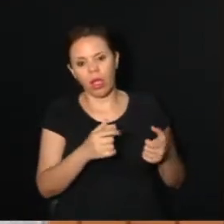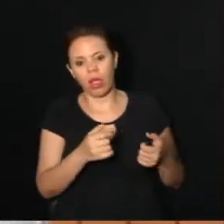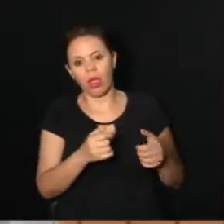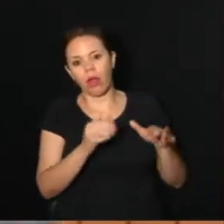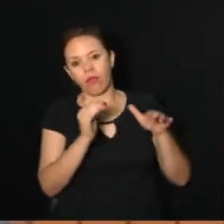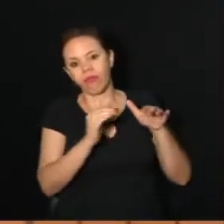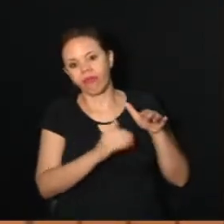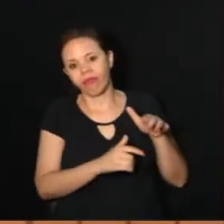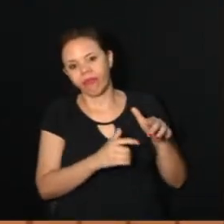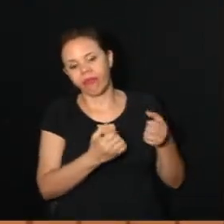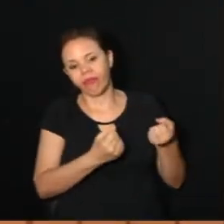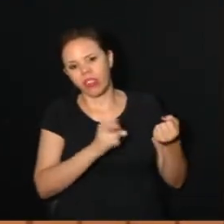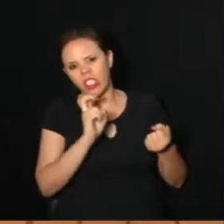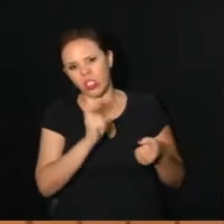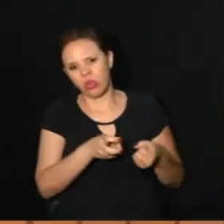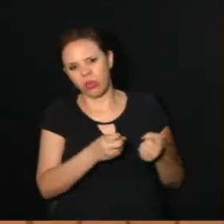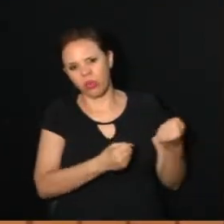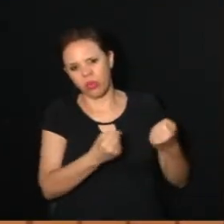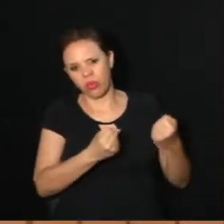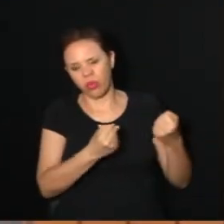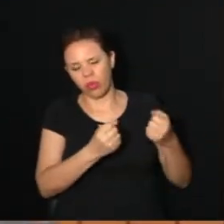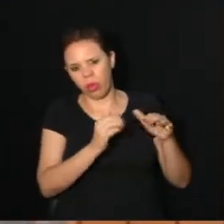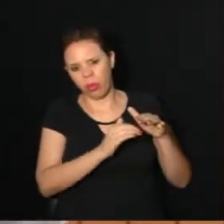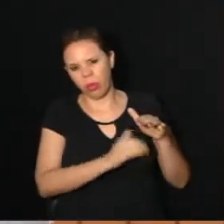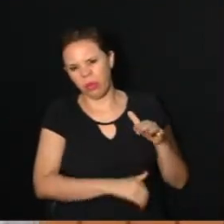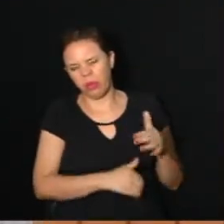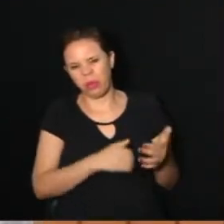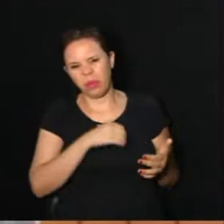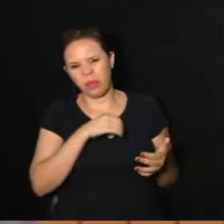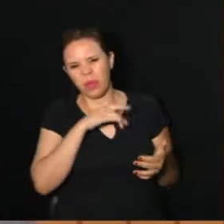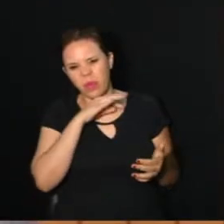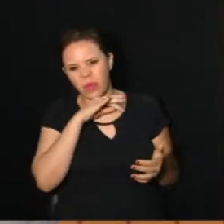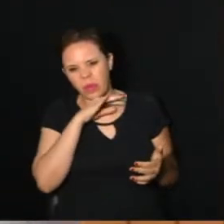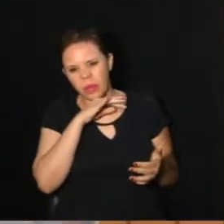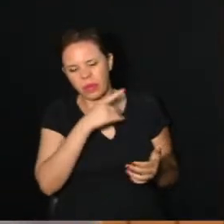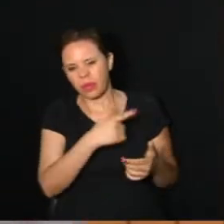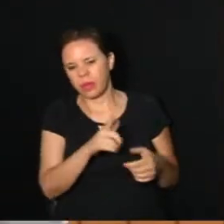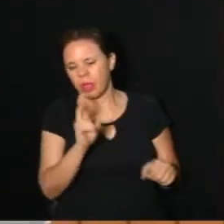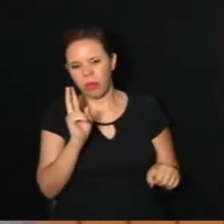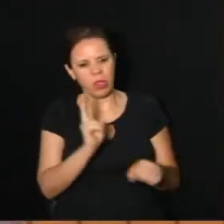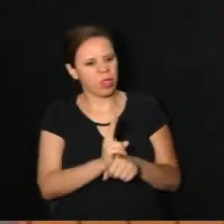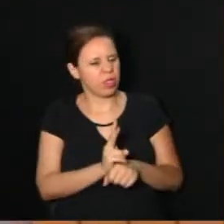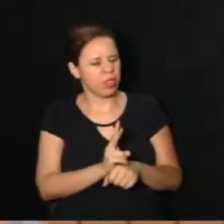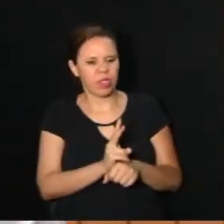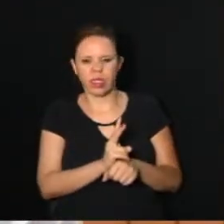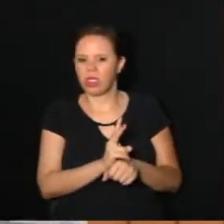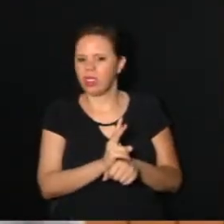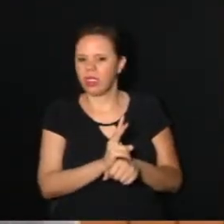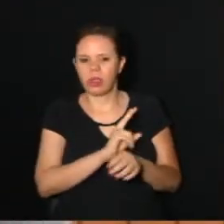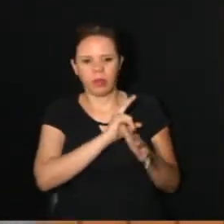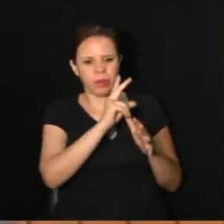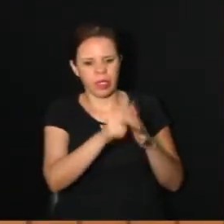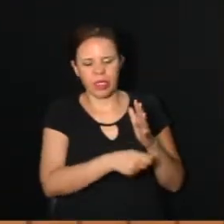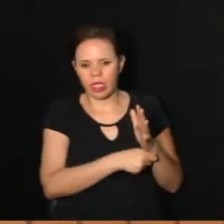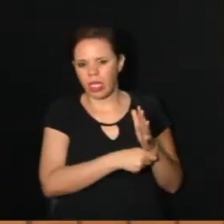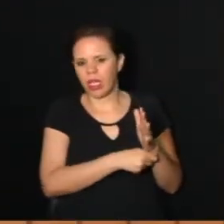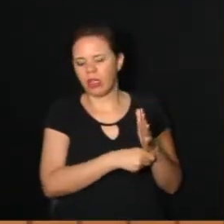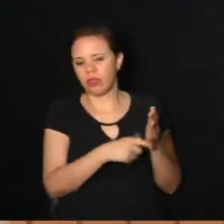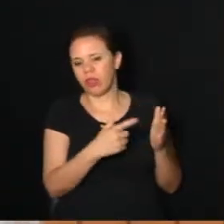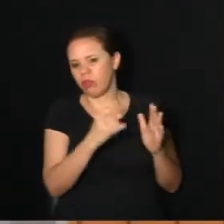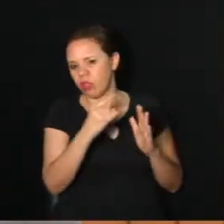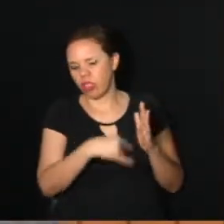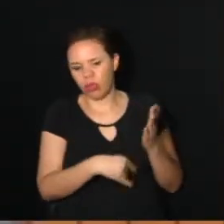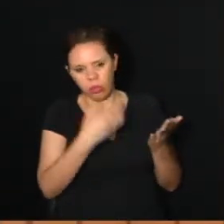com 5.000 veículos, todos enferrujados, sem proteção ambiental, sem licenciamento. Aí eu preciso